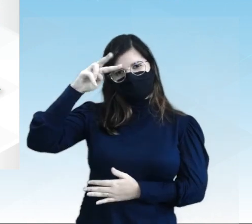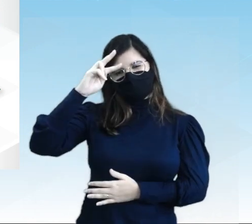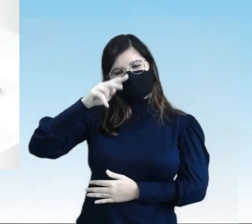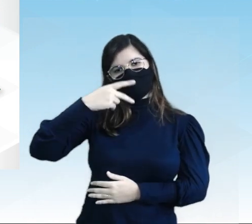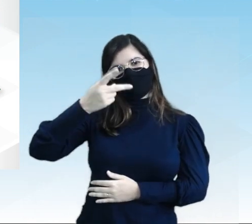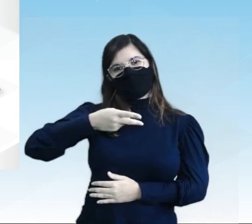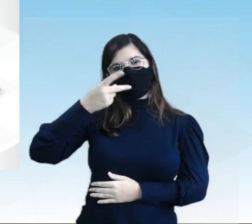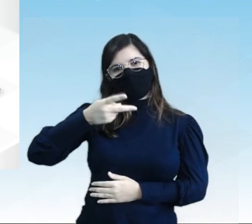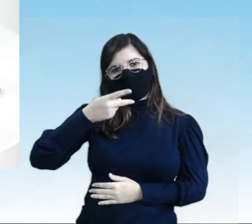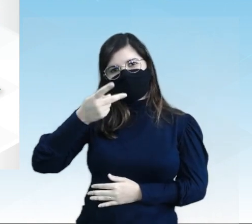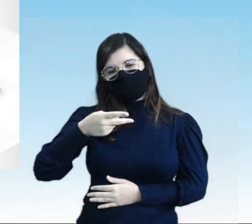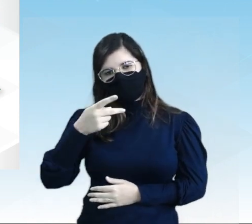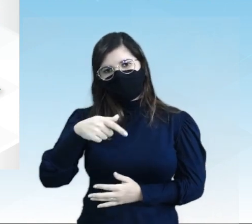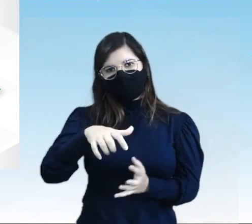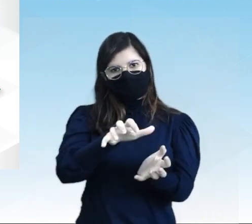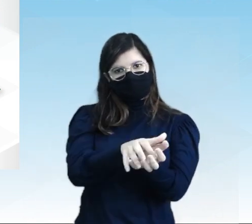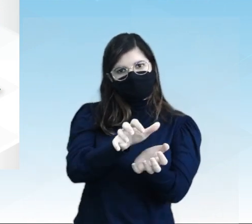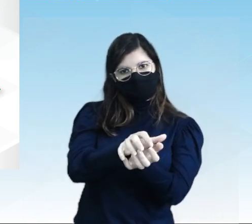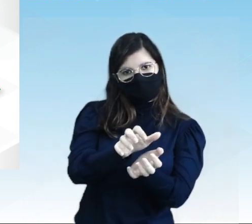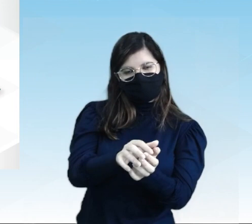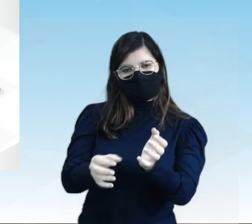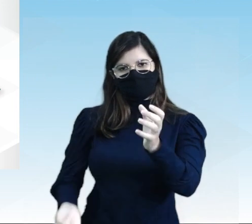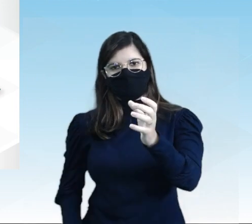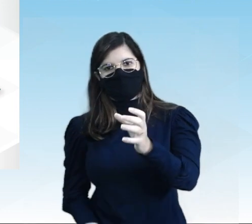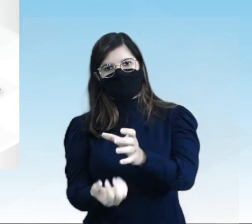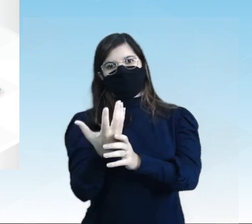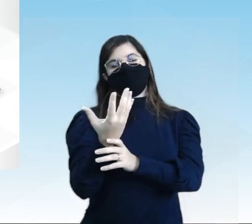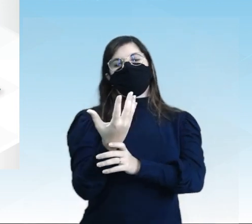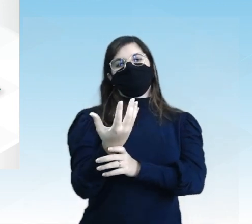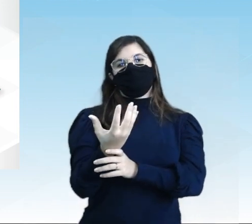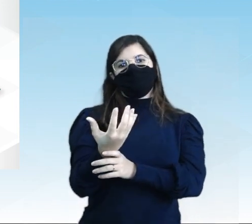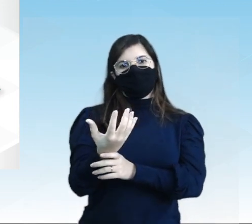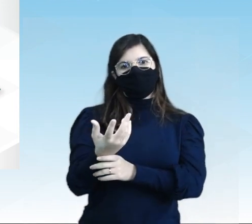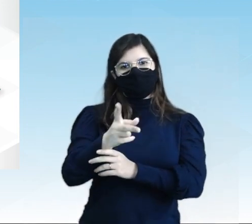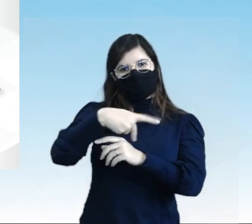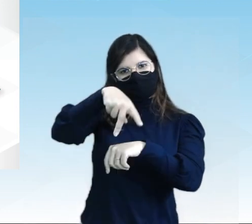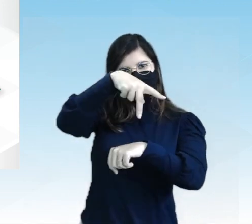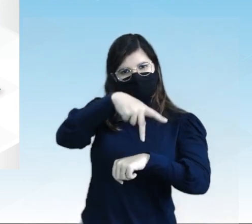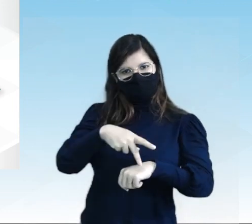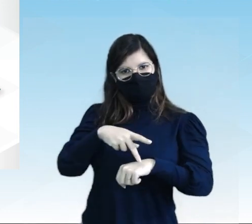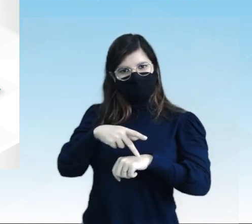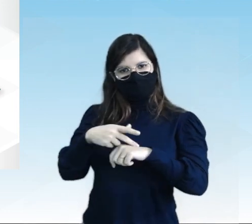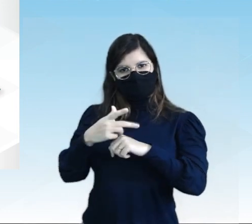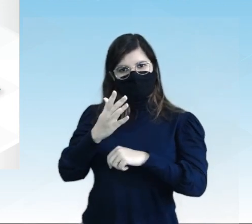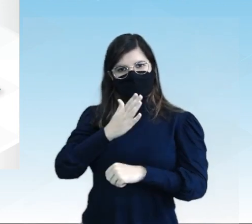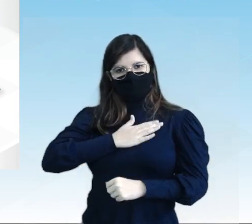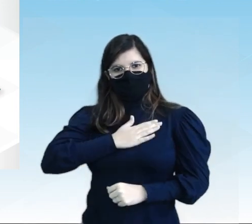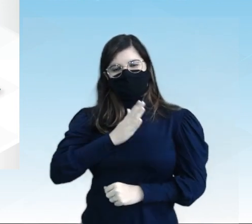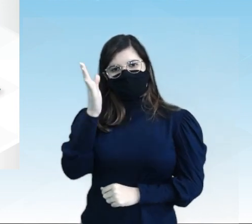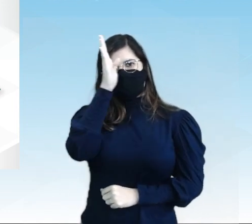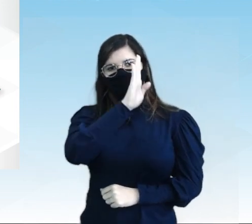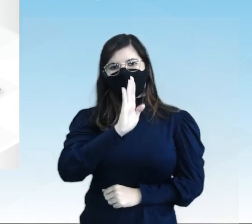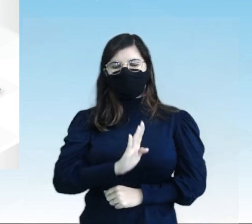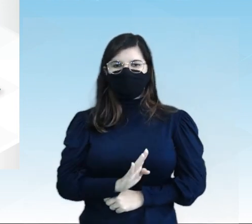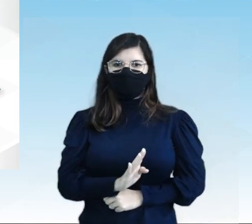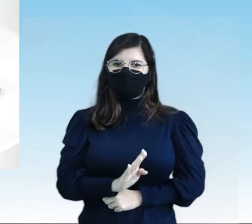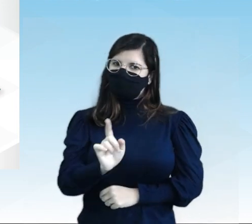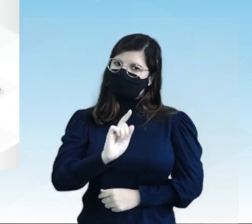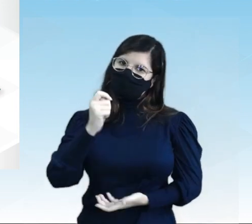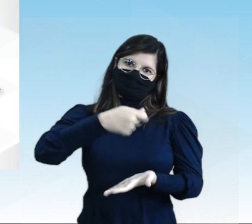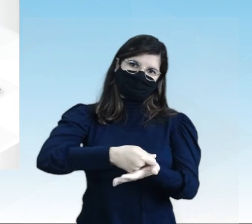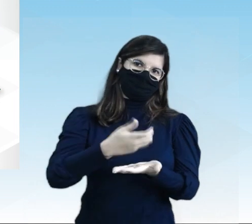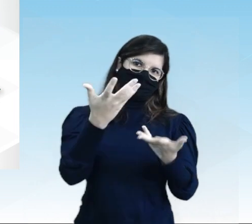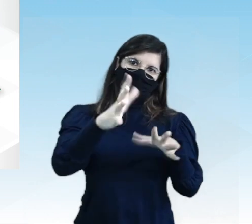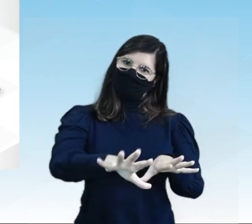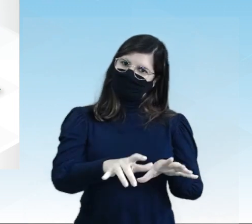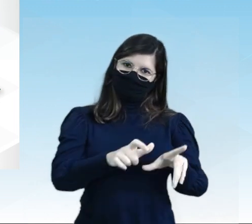né e eu costumo dizer que em Pernambuco que nasceu o patrão termo no Brasil não é porque na galera não queria pagar não